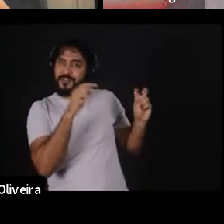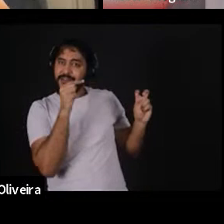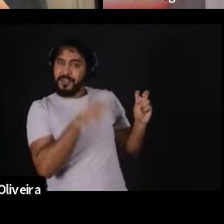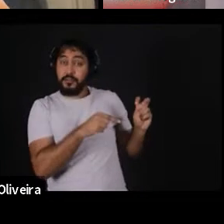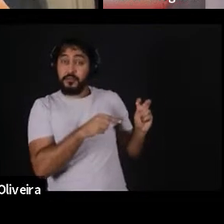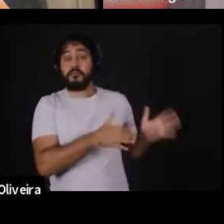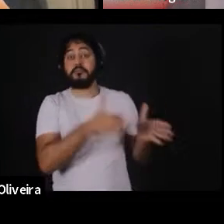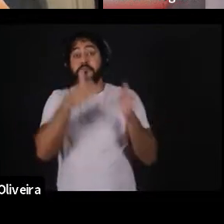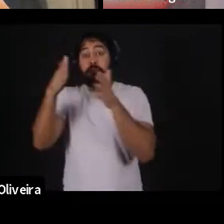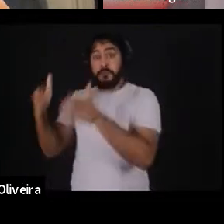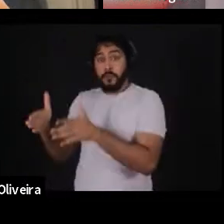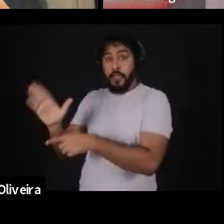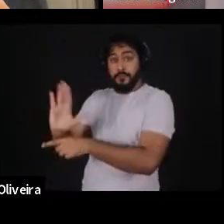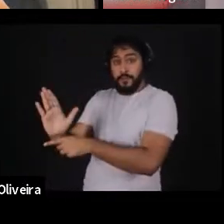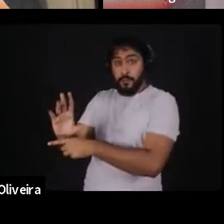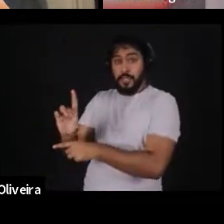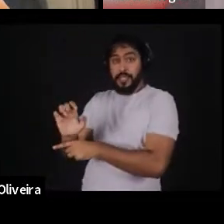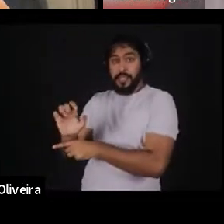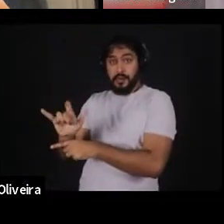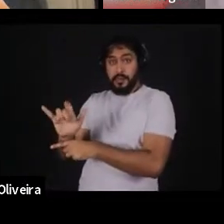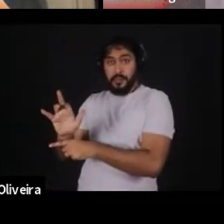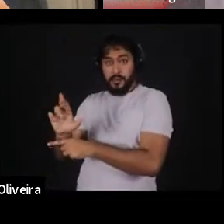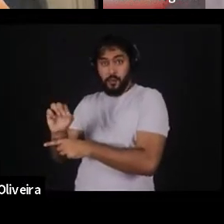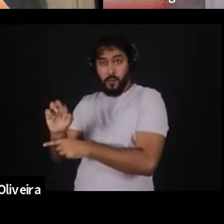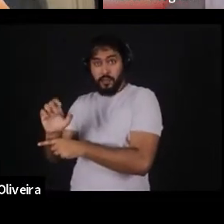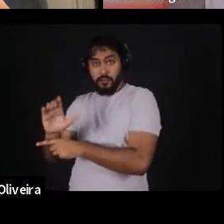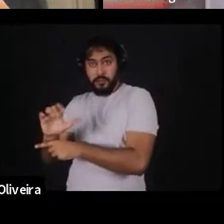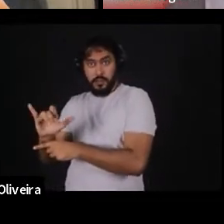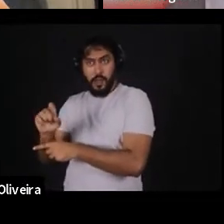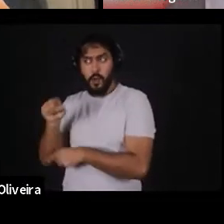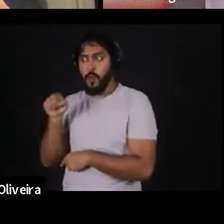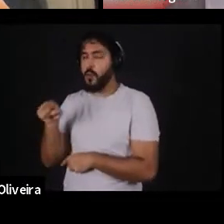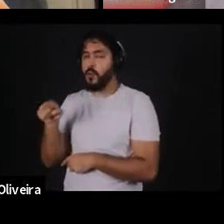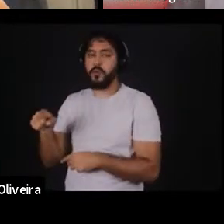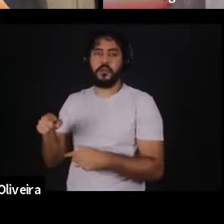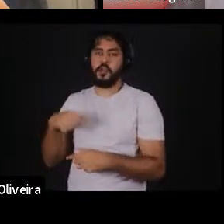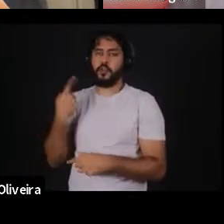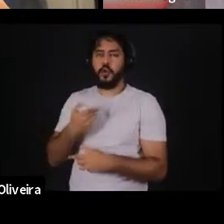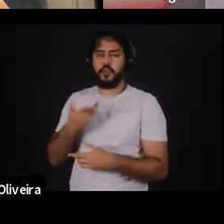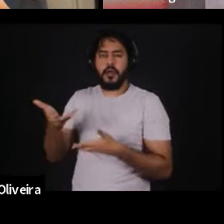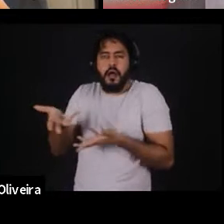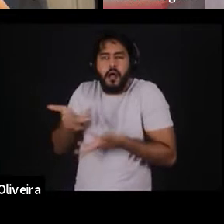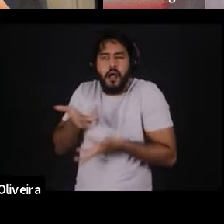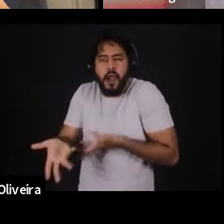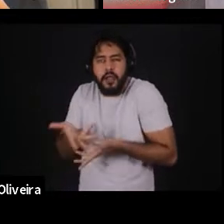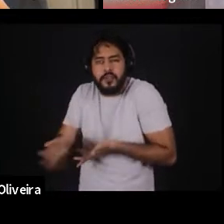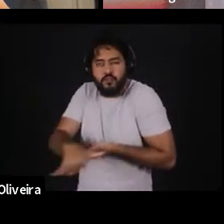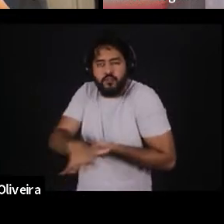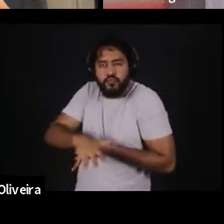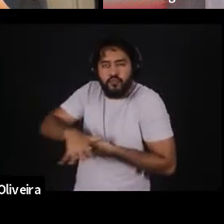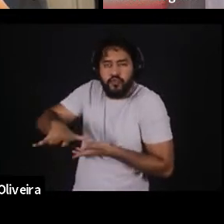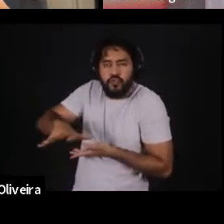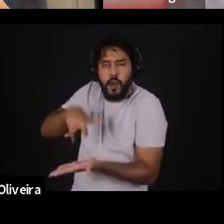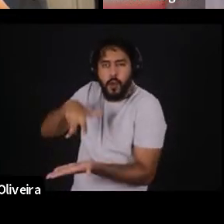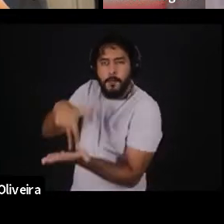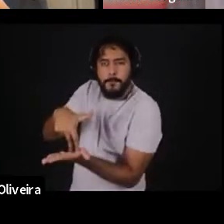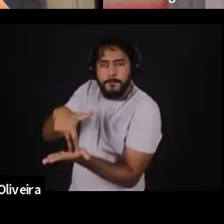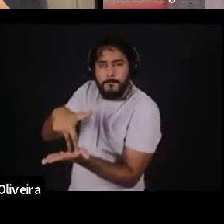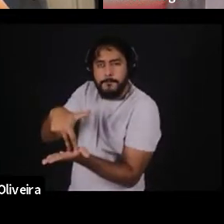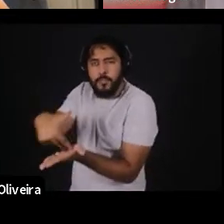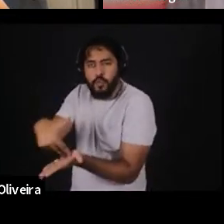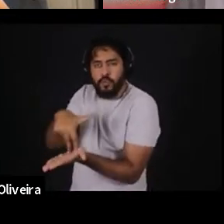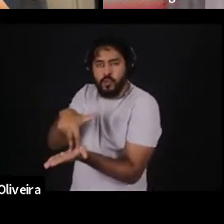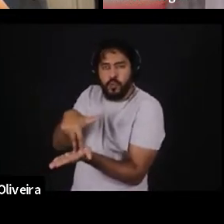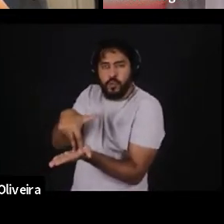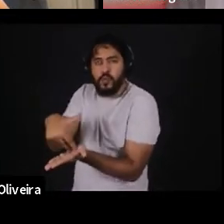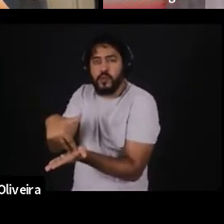racial, essas coisas se afirmam, sabe? A nossa relação com o chão, que tinha a ver com uma maneira de se locomover no espaço, mas tinha a ver com uma maneira de